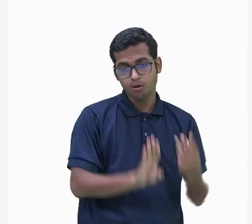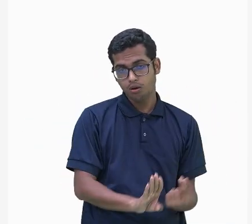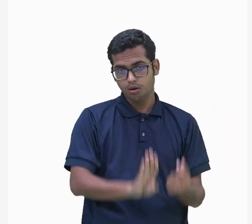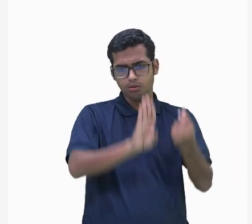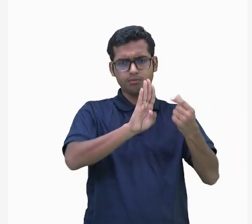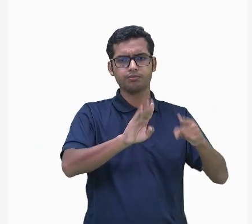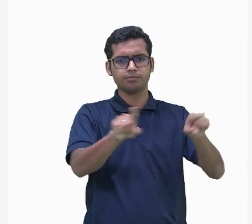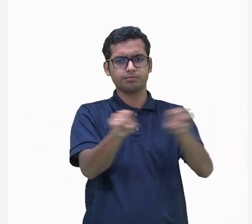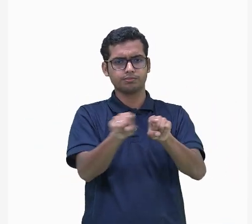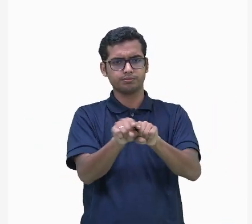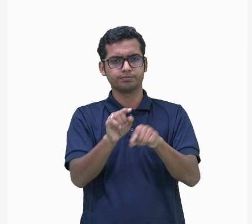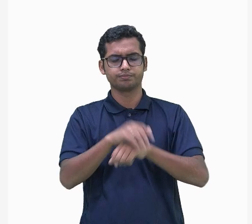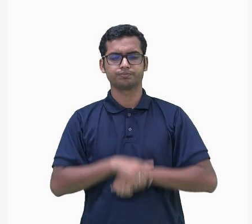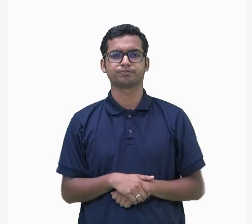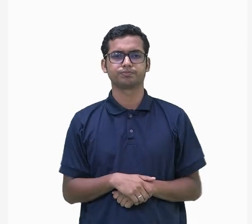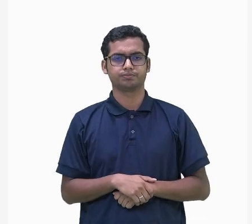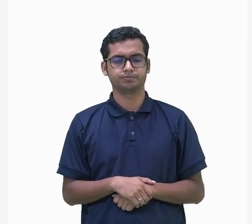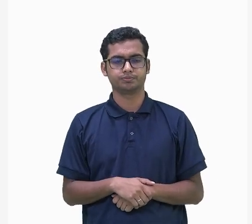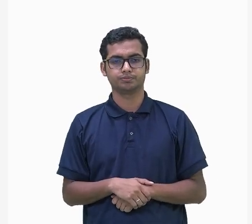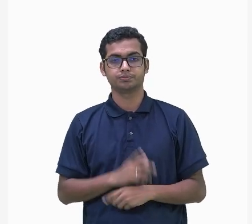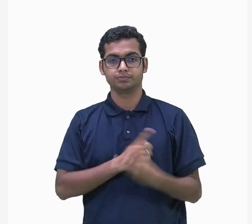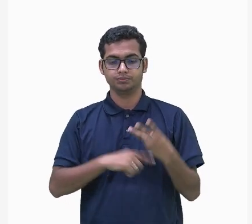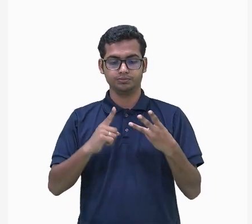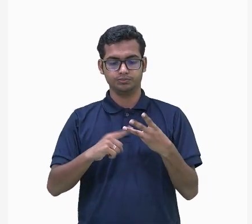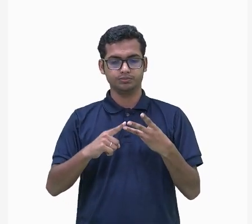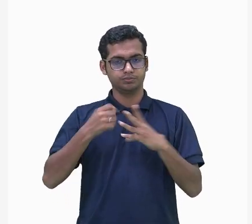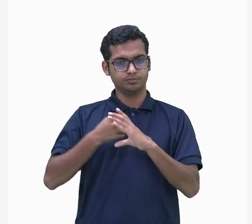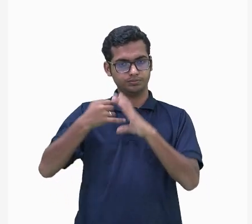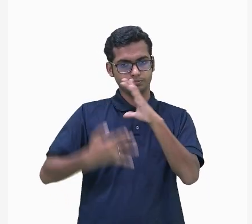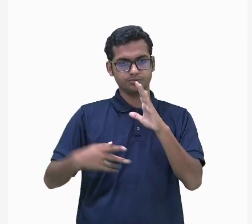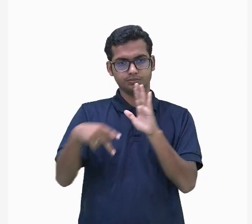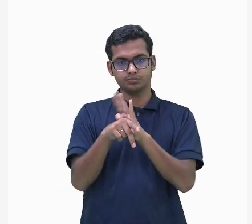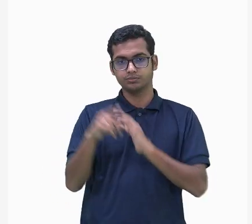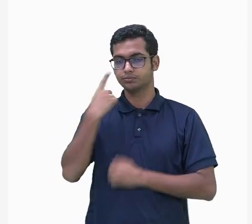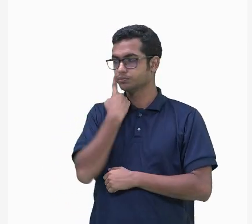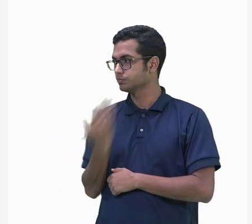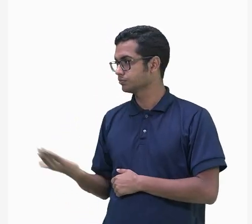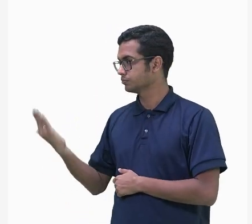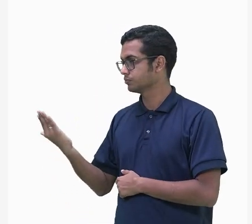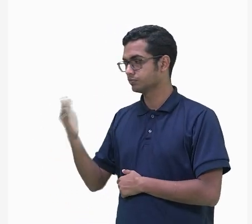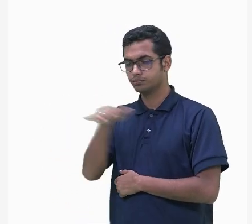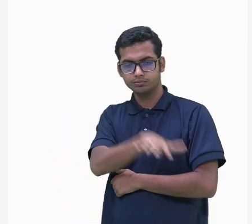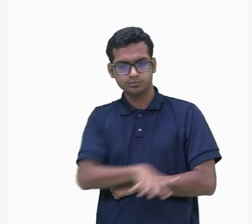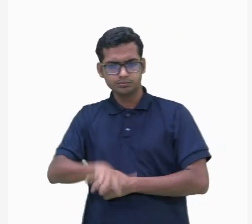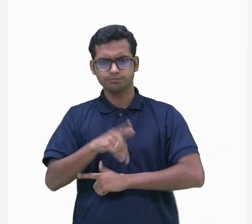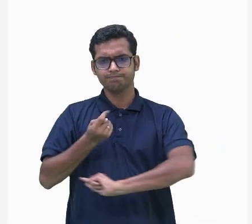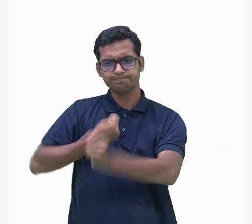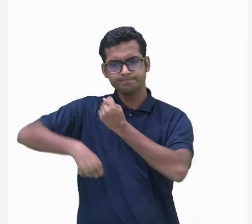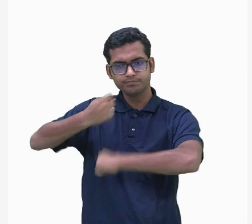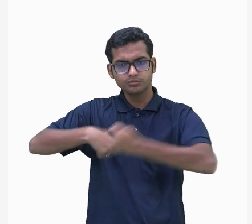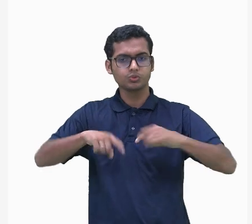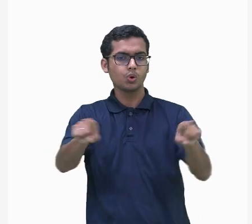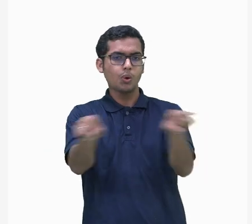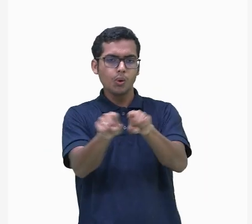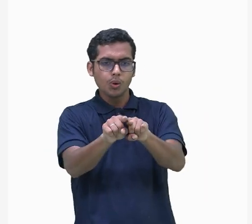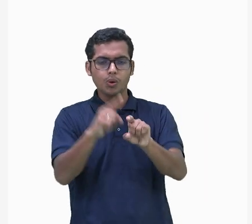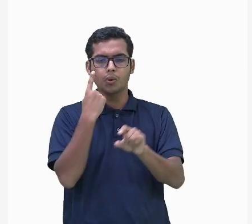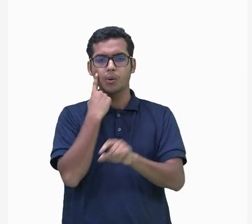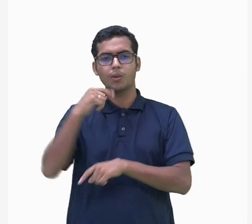antigo regime. E a terceira característica do antigo regime era justamente no âmbito econômico